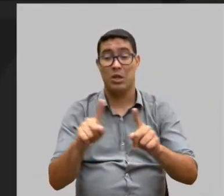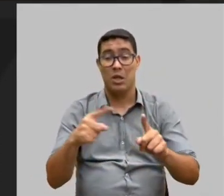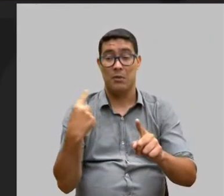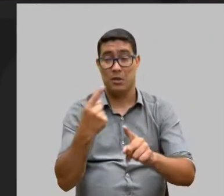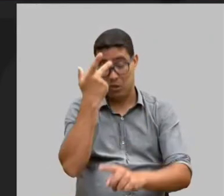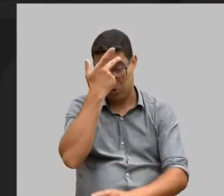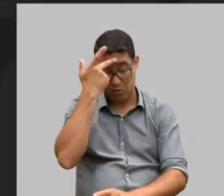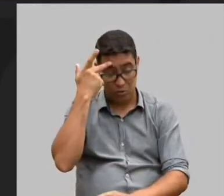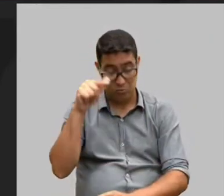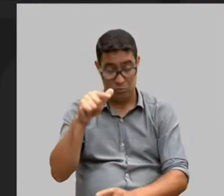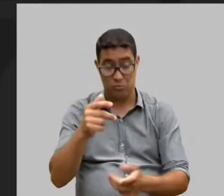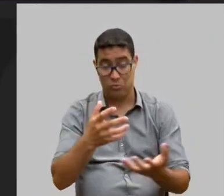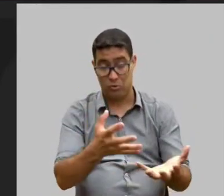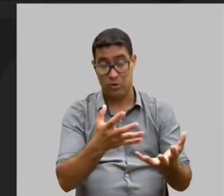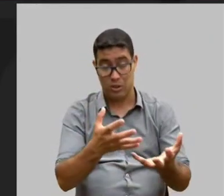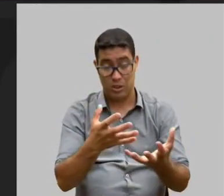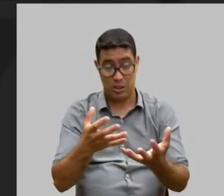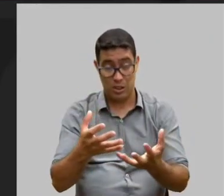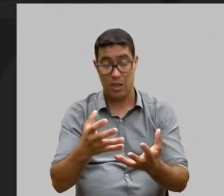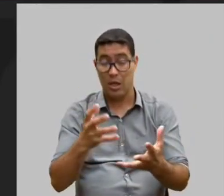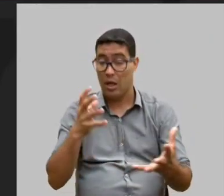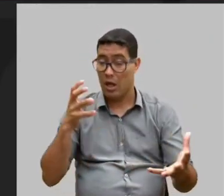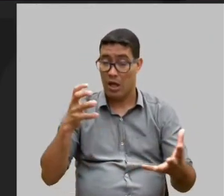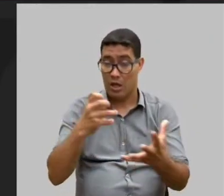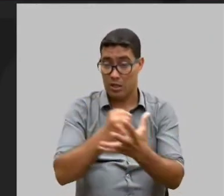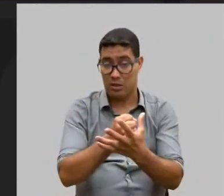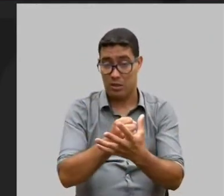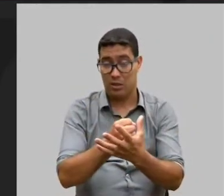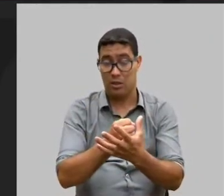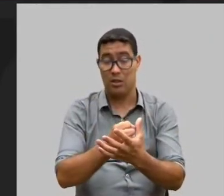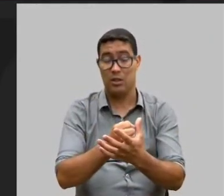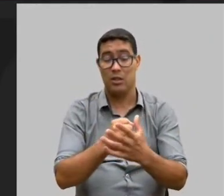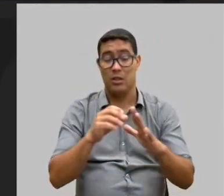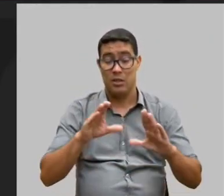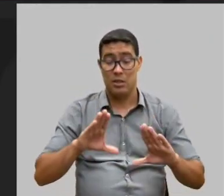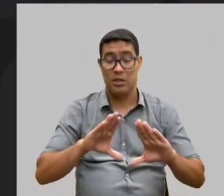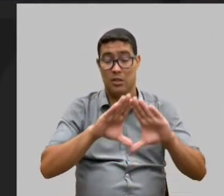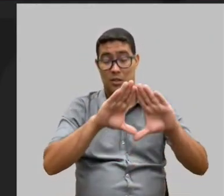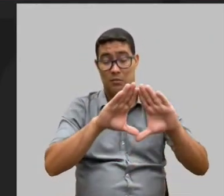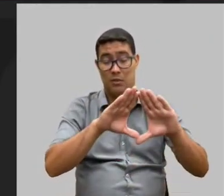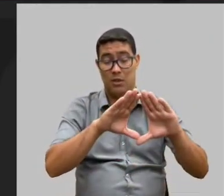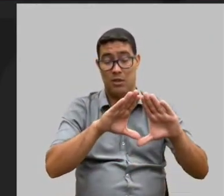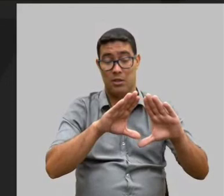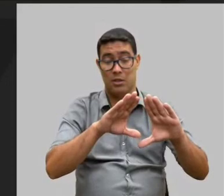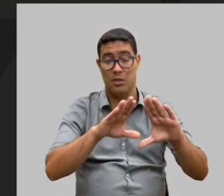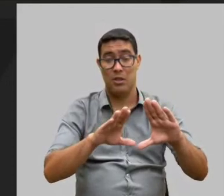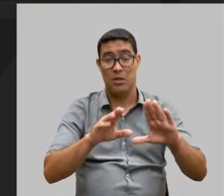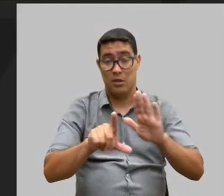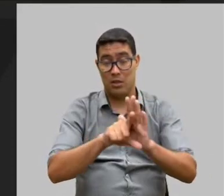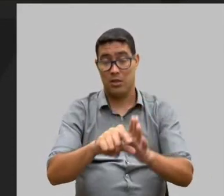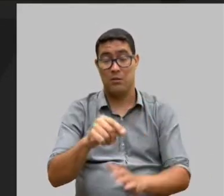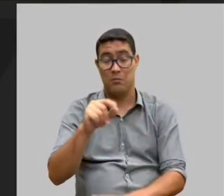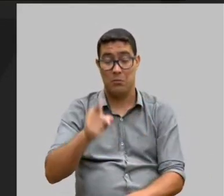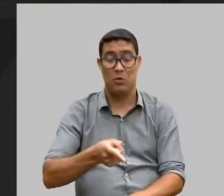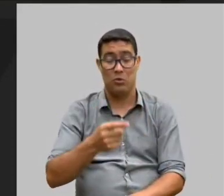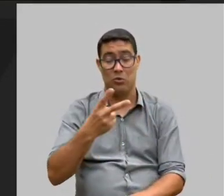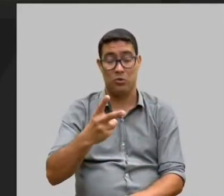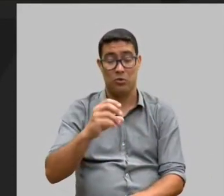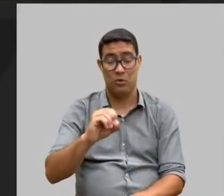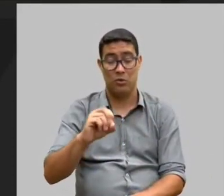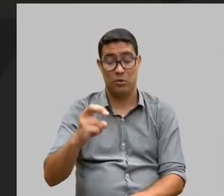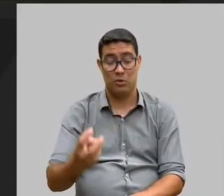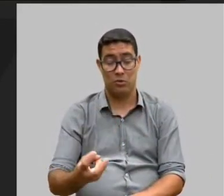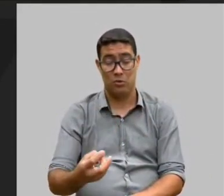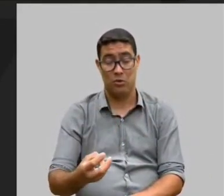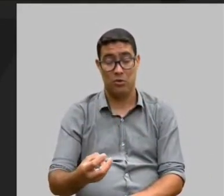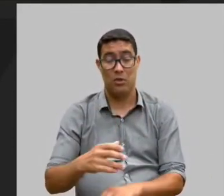ele quer ele quer ele quer ele quer aderir ao rrf quer que a assembleia aprova esse essa 1202 mas ao mesmo tempo você pega lá o